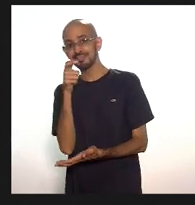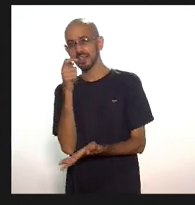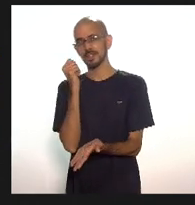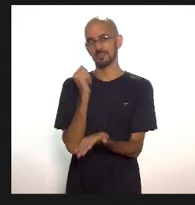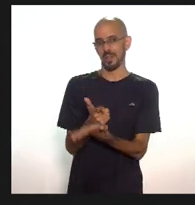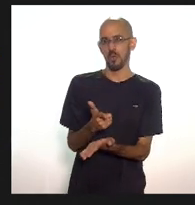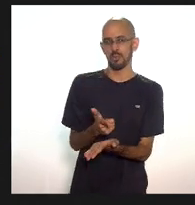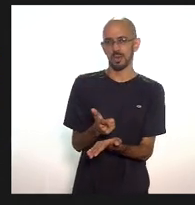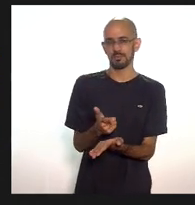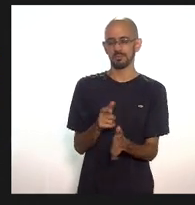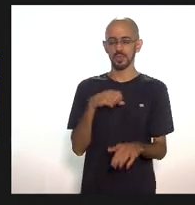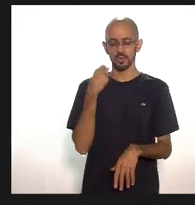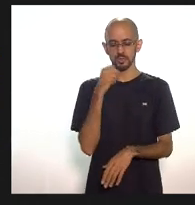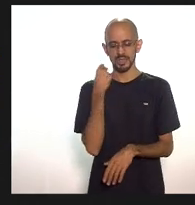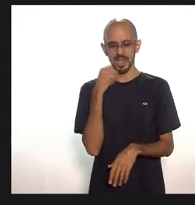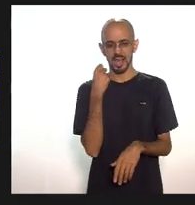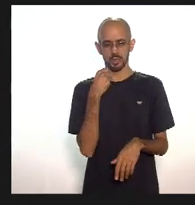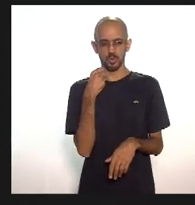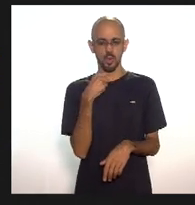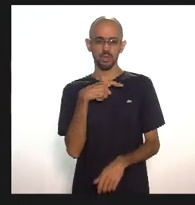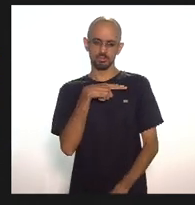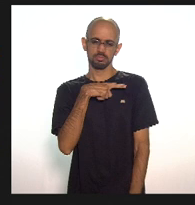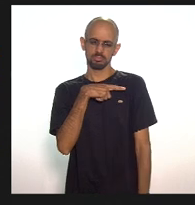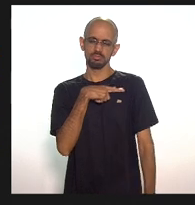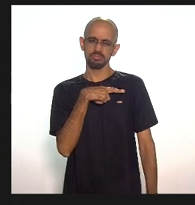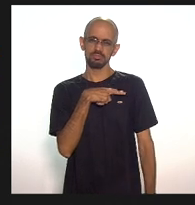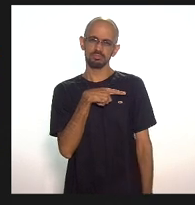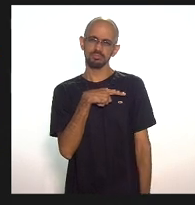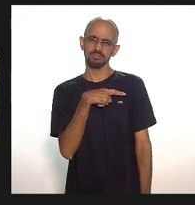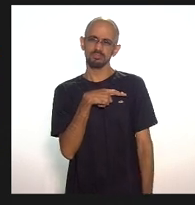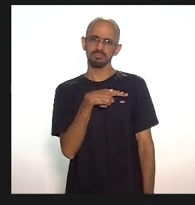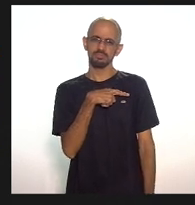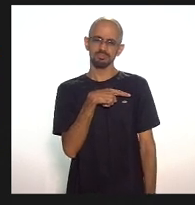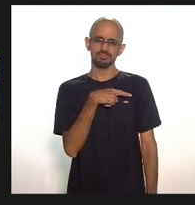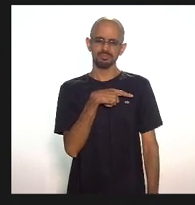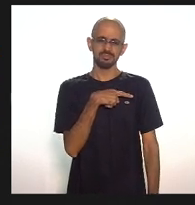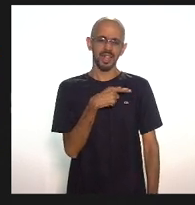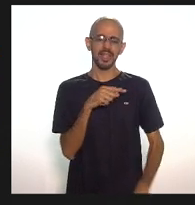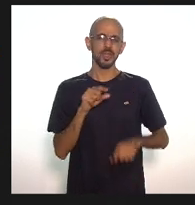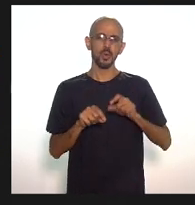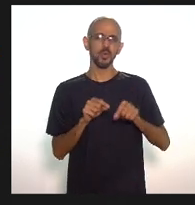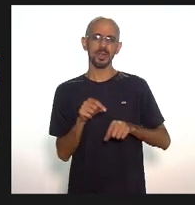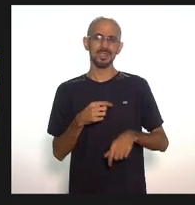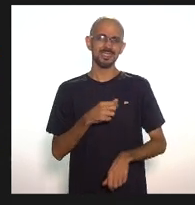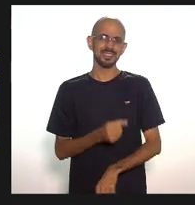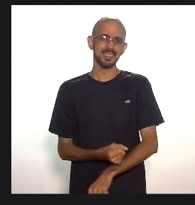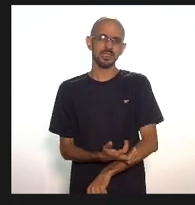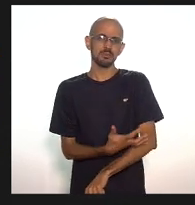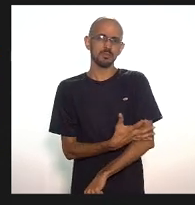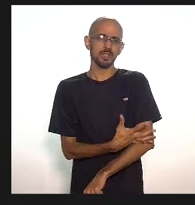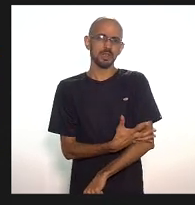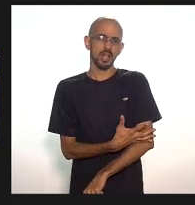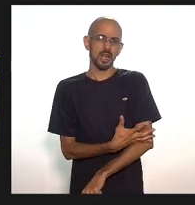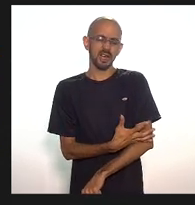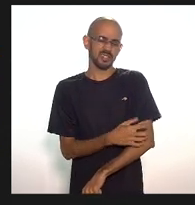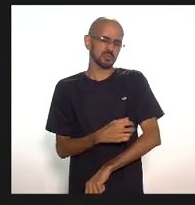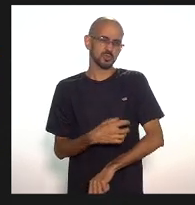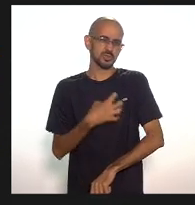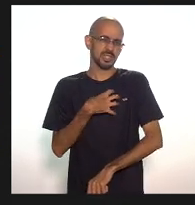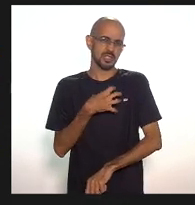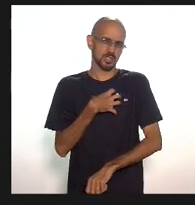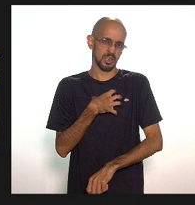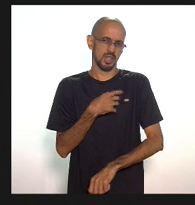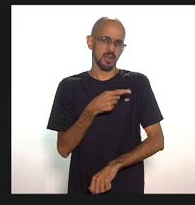O senador é bastante sensível a essa questão, sabe? Inclusive, o ex-líder aí do nosso partido,